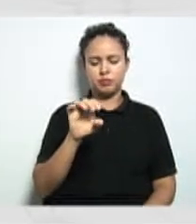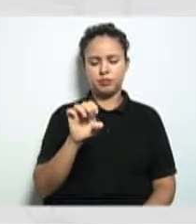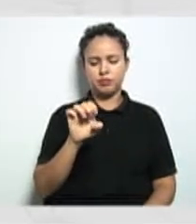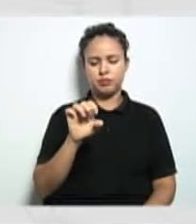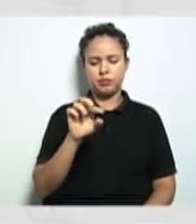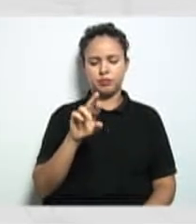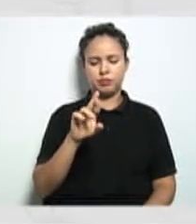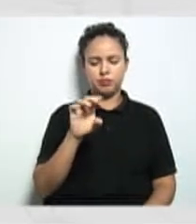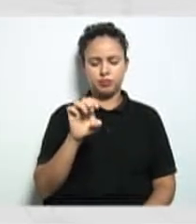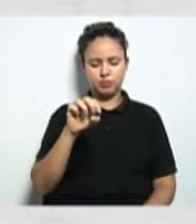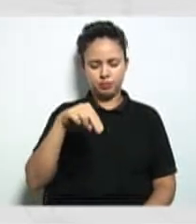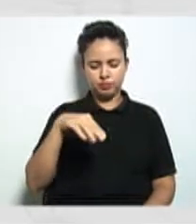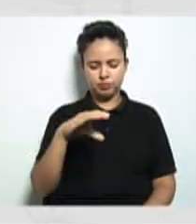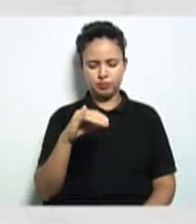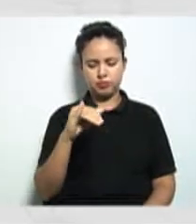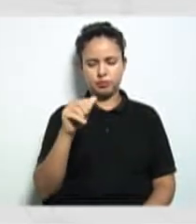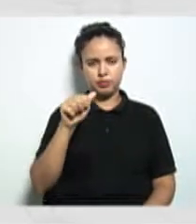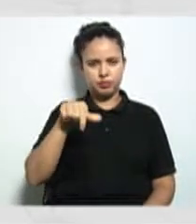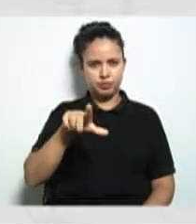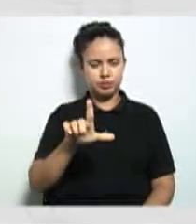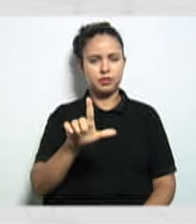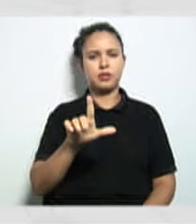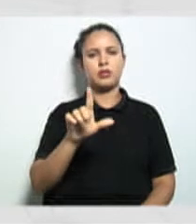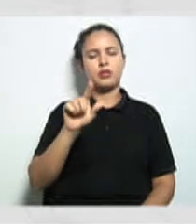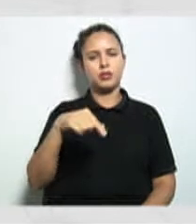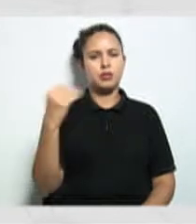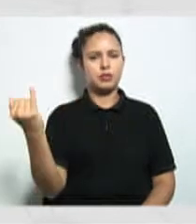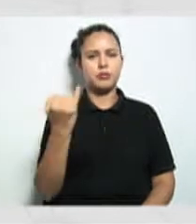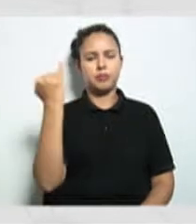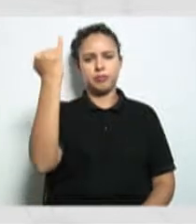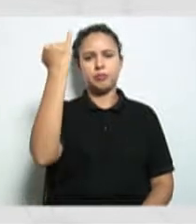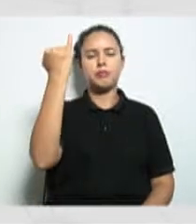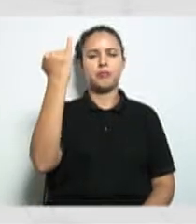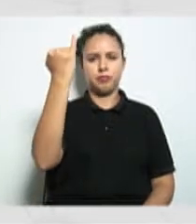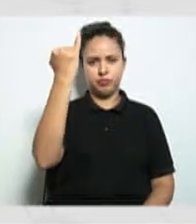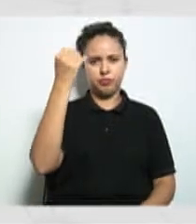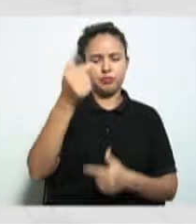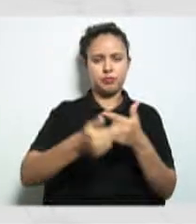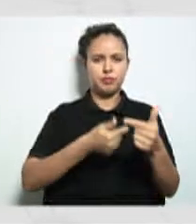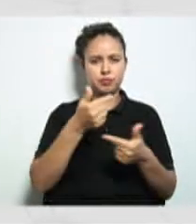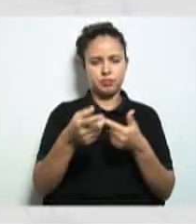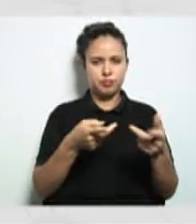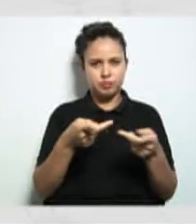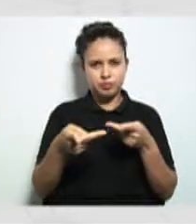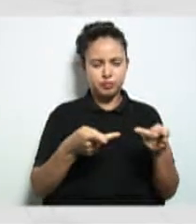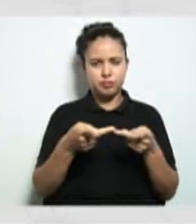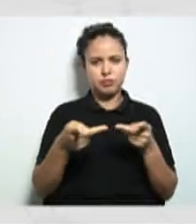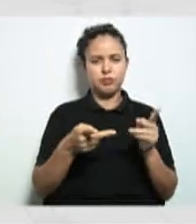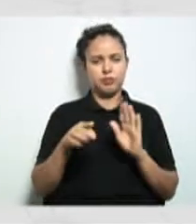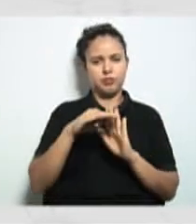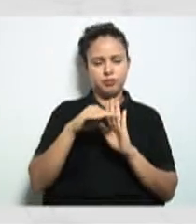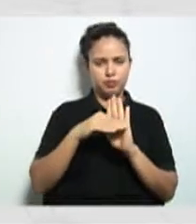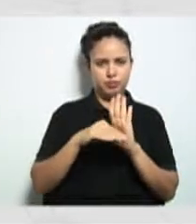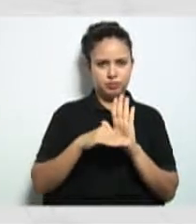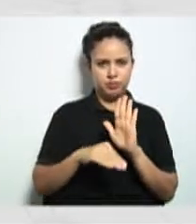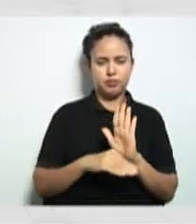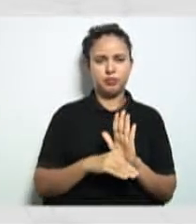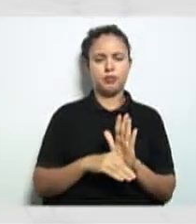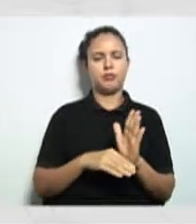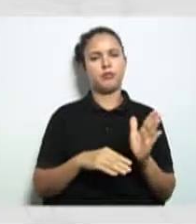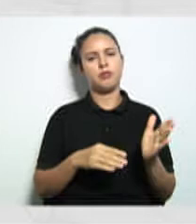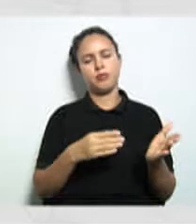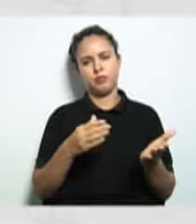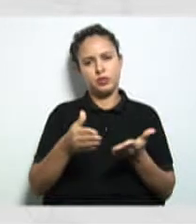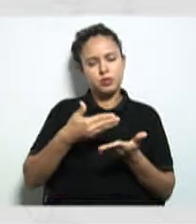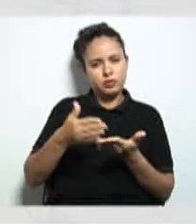você apresenta a importância daquele trabalho, faz a fundamentação com base nos autores